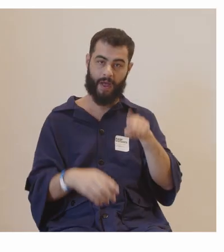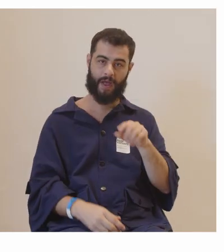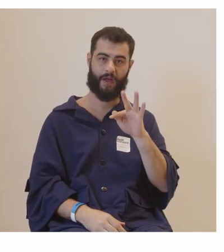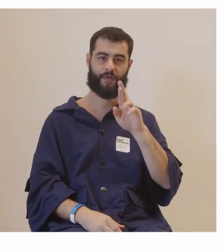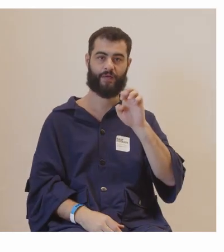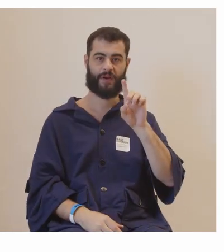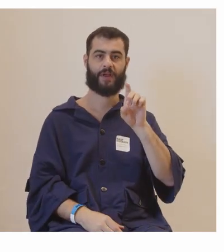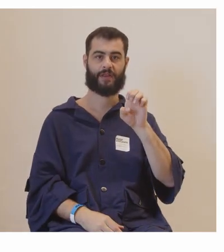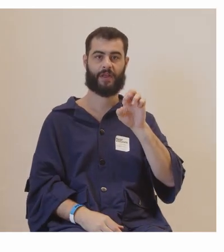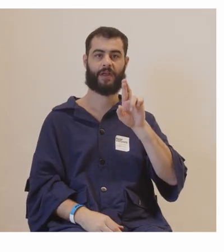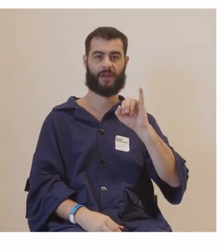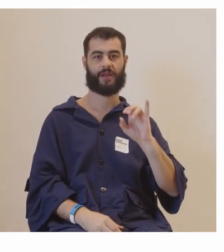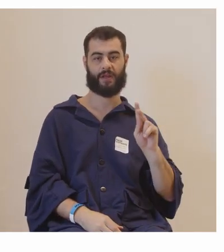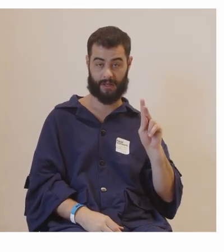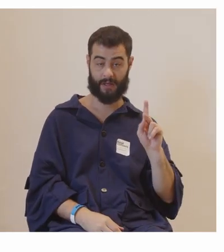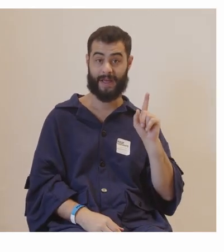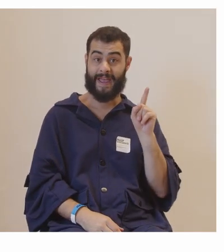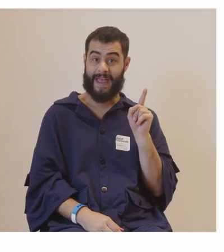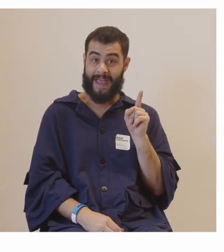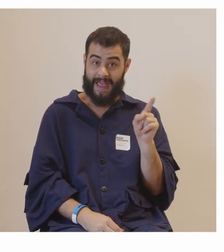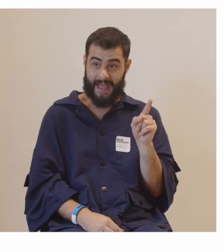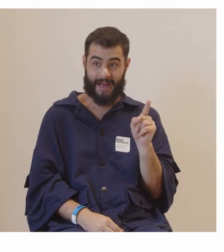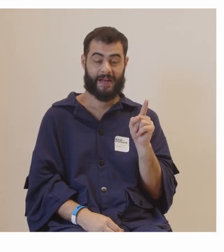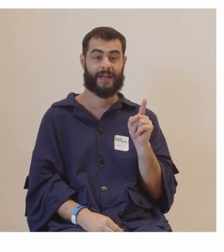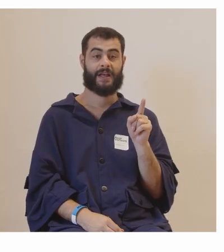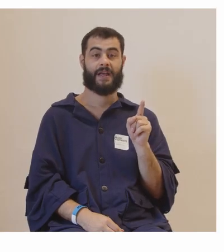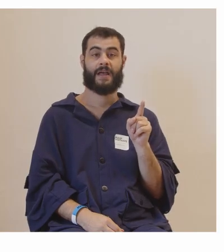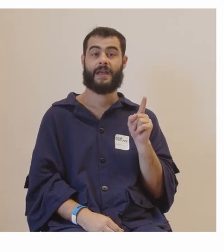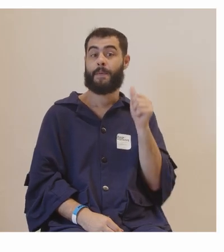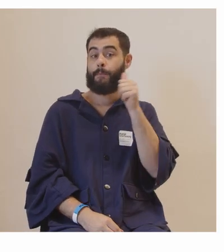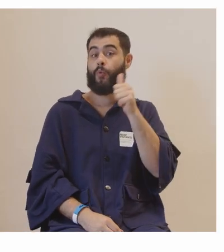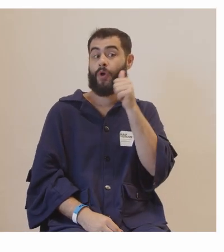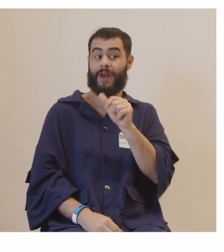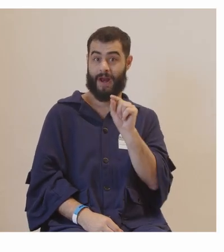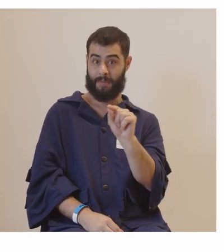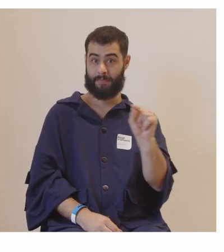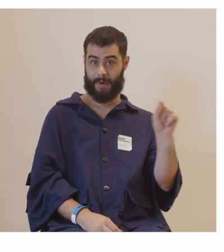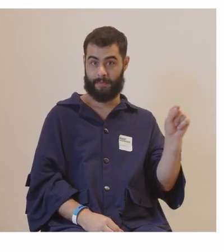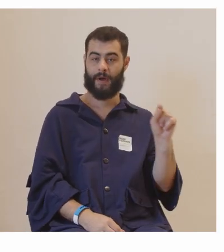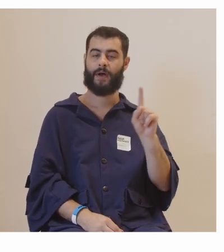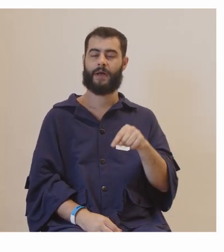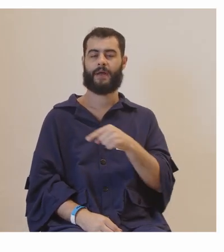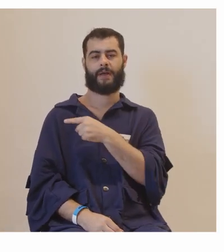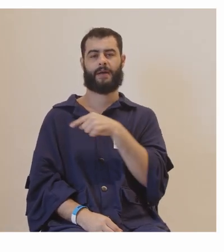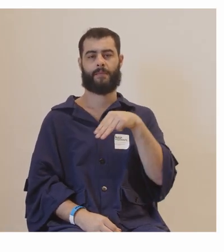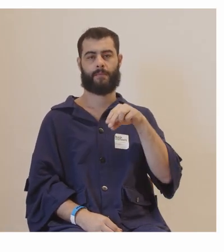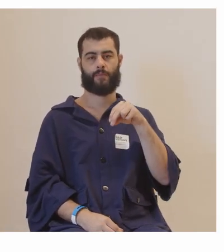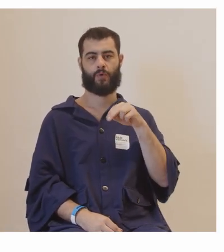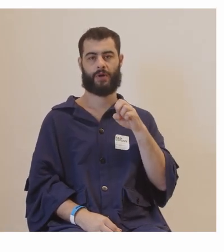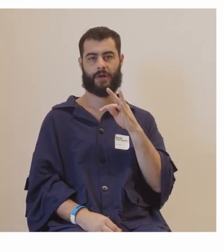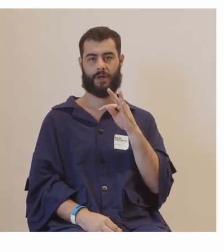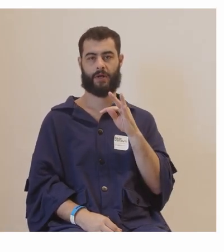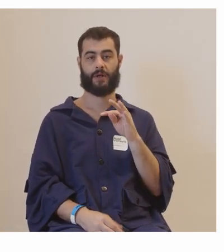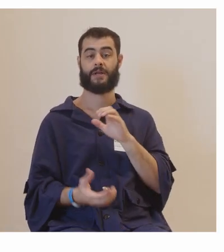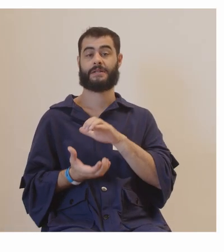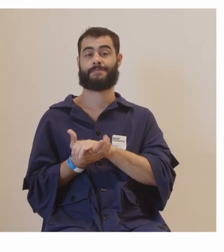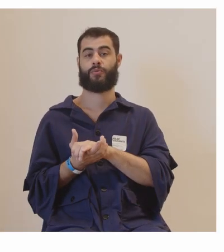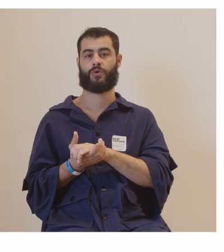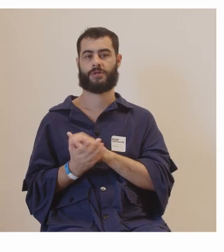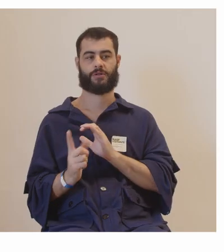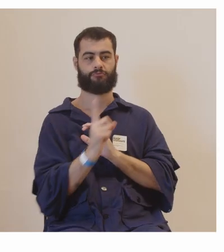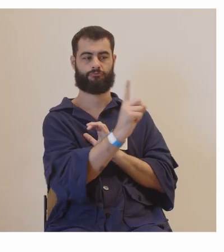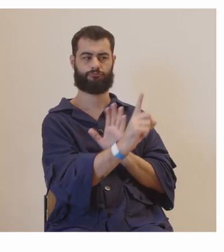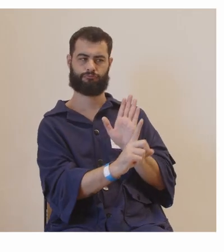as figuras femininas todas são estudos que o Monet faz a partir da Camille Monet, sua mulher,